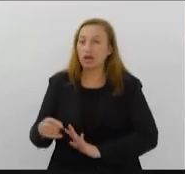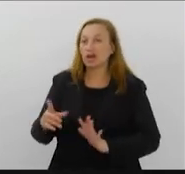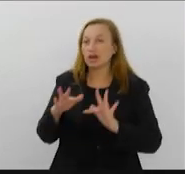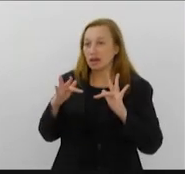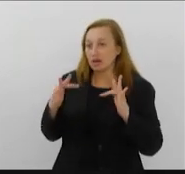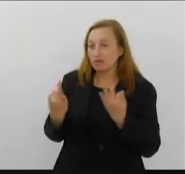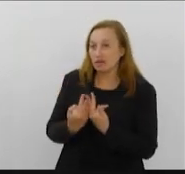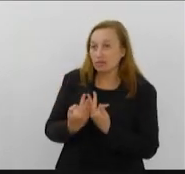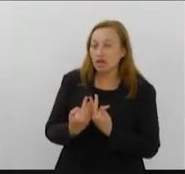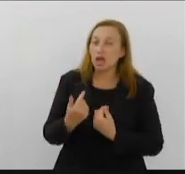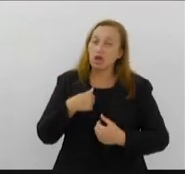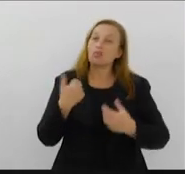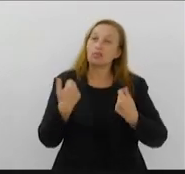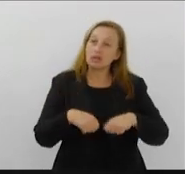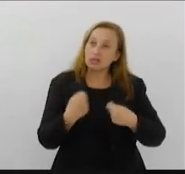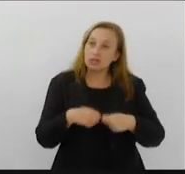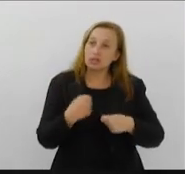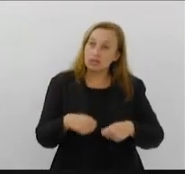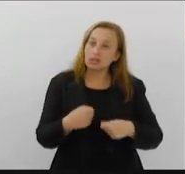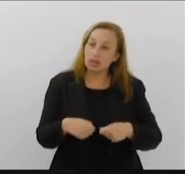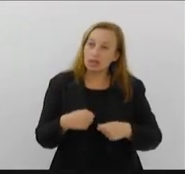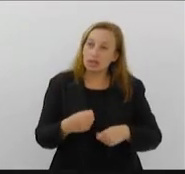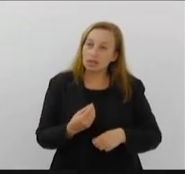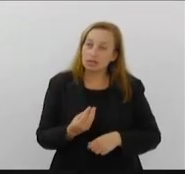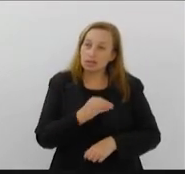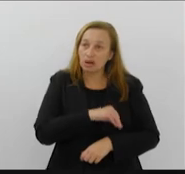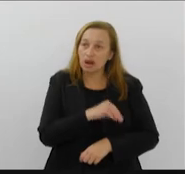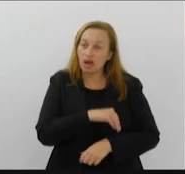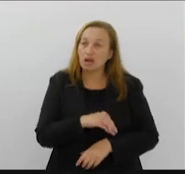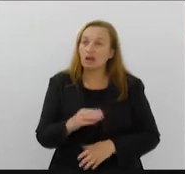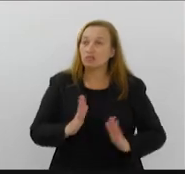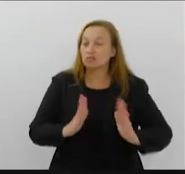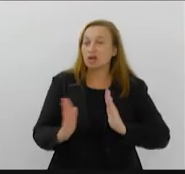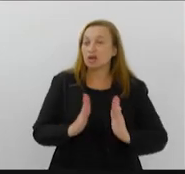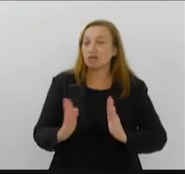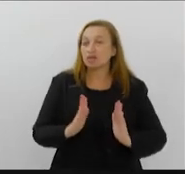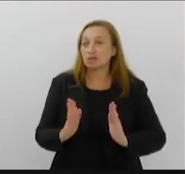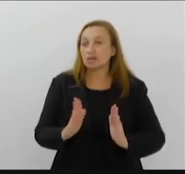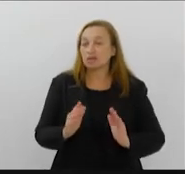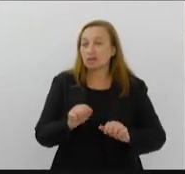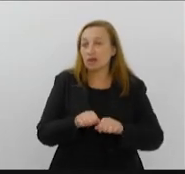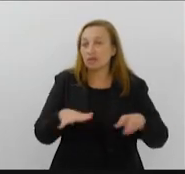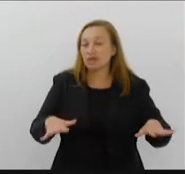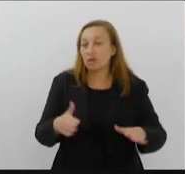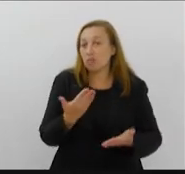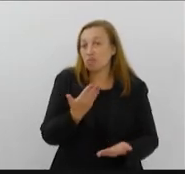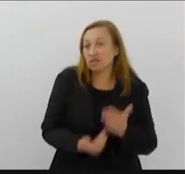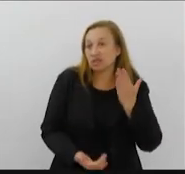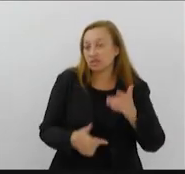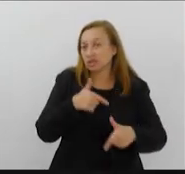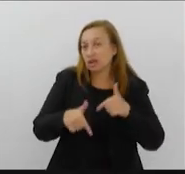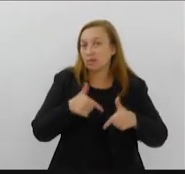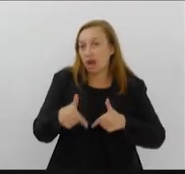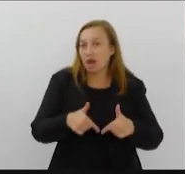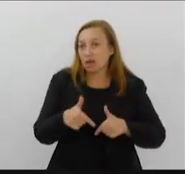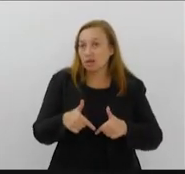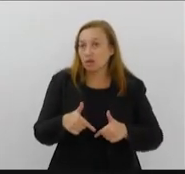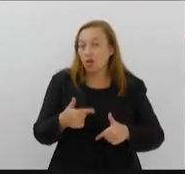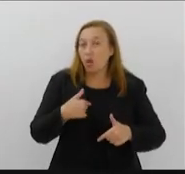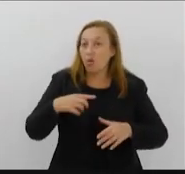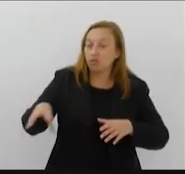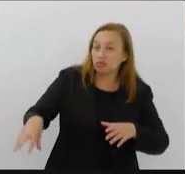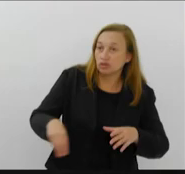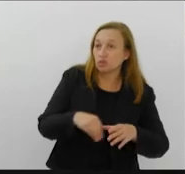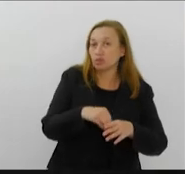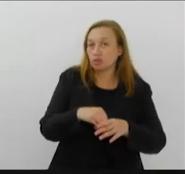eu precisei de renda direta, durante a pandemia eu perdi o meu trabalho, ou eu fui